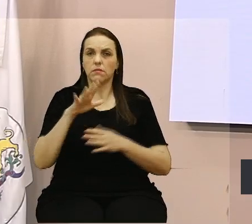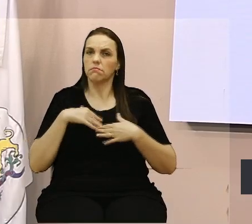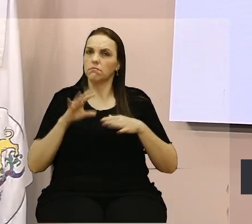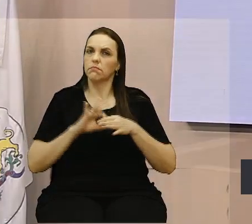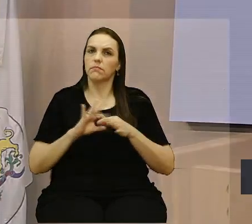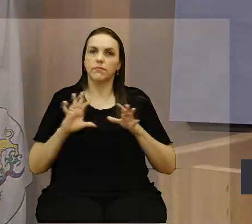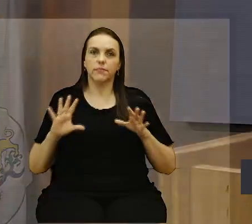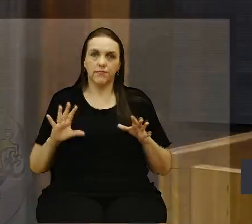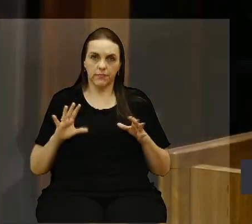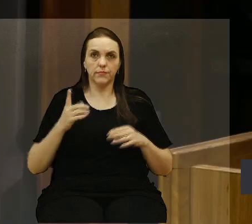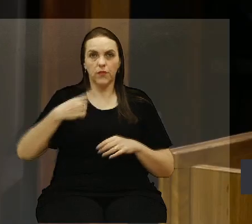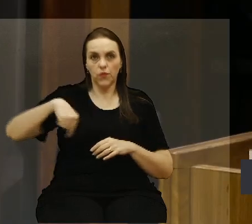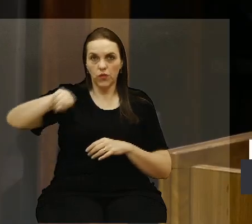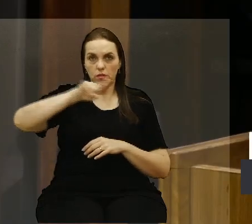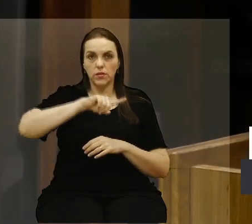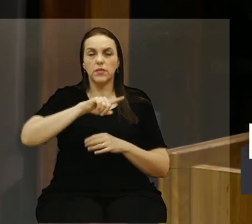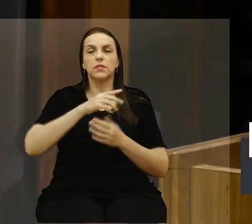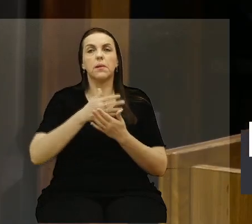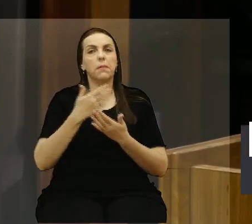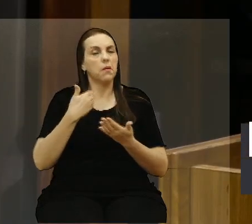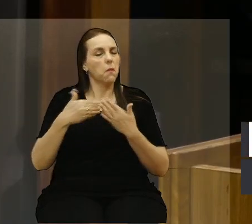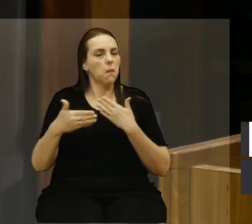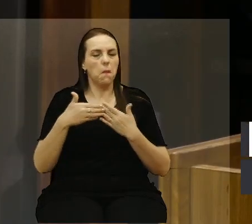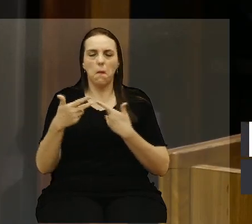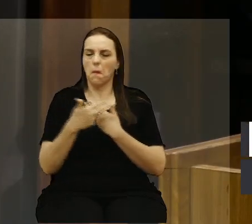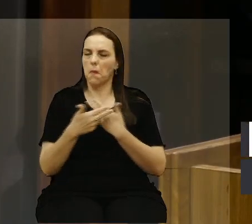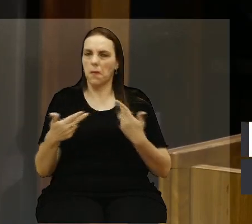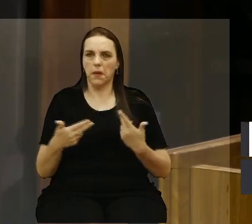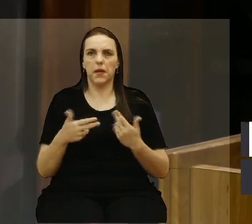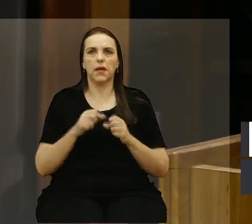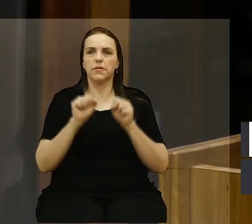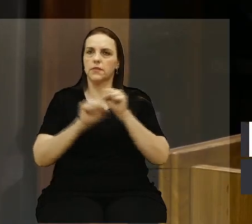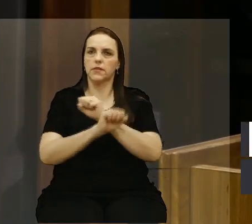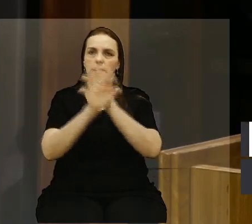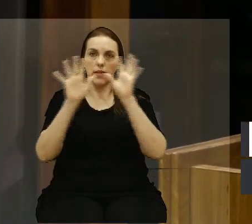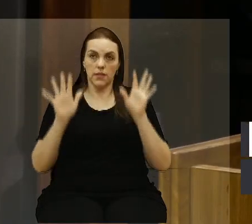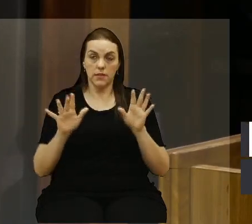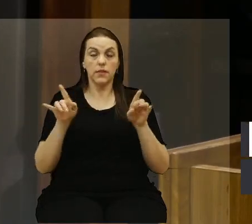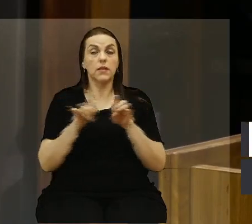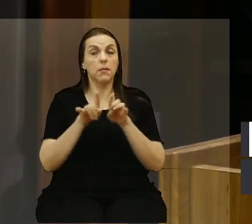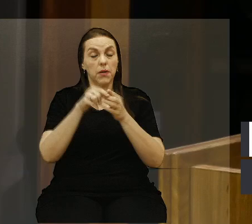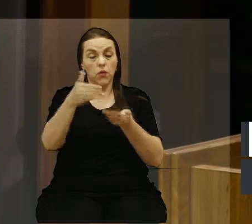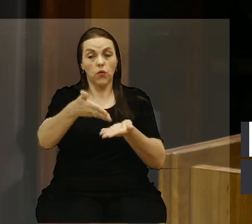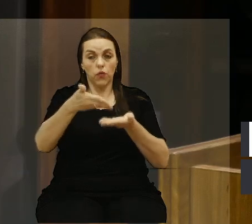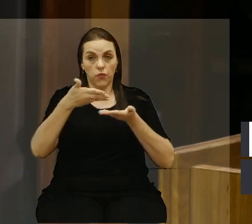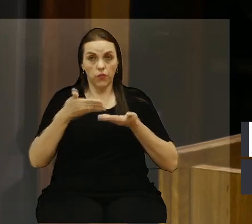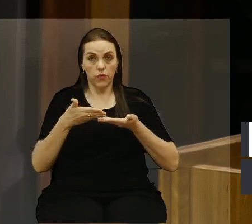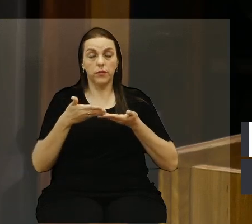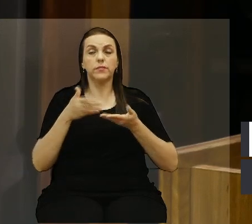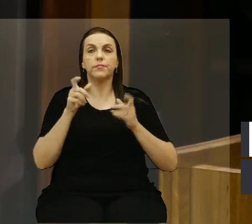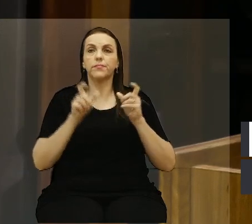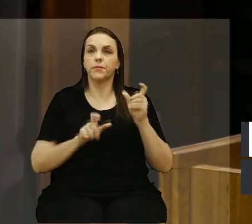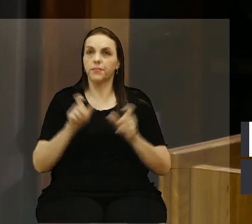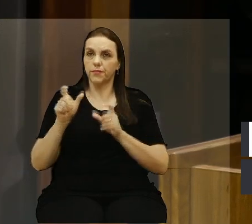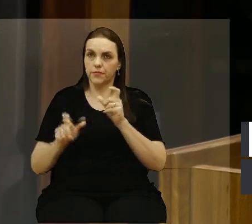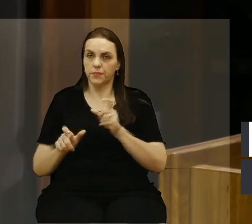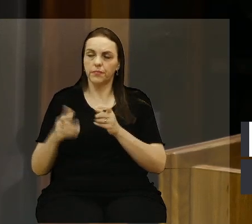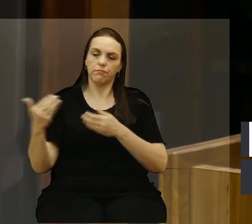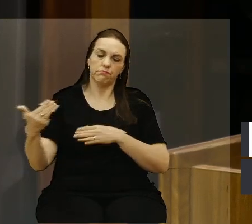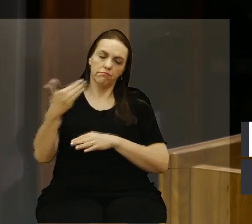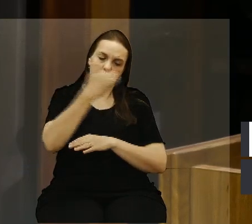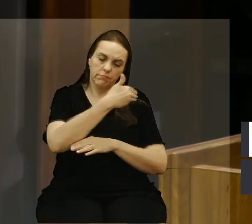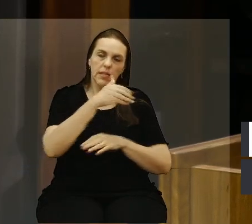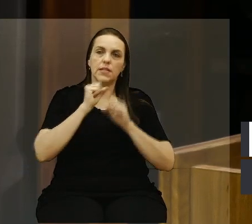disposição dos senhores e das senhoras aí para qualquer esclarecimento, e convido também o pessoal para irem lá na secretaria se